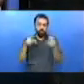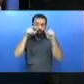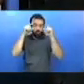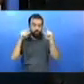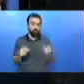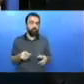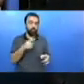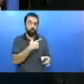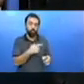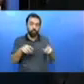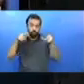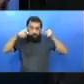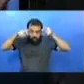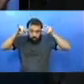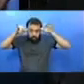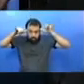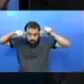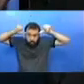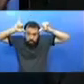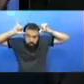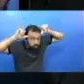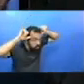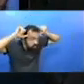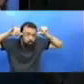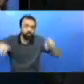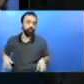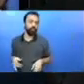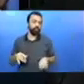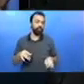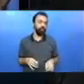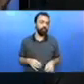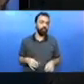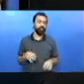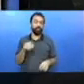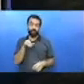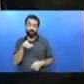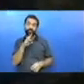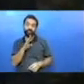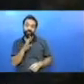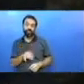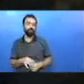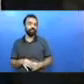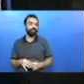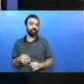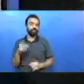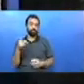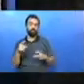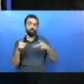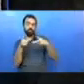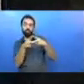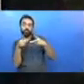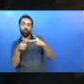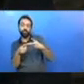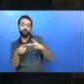boi bumbá. Vocês já ouviram falar do boi bumbá? De uma história muito conhecida? Olhem só, tem dois nomes que são